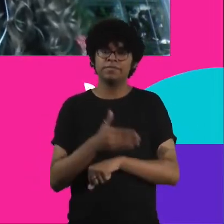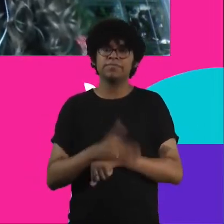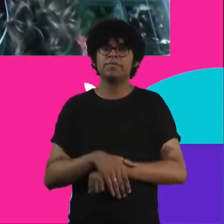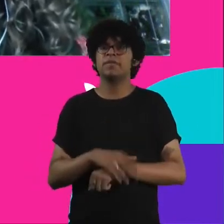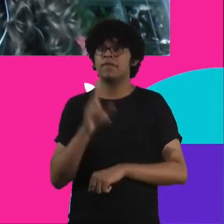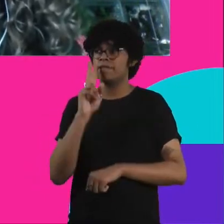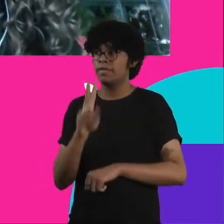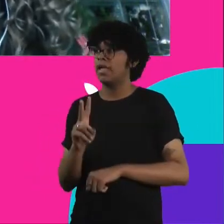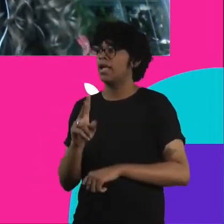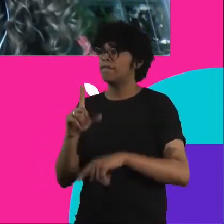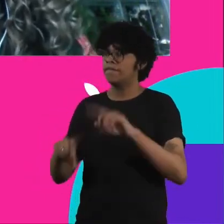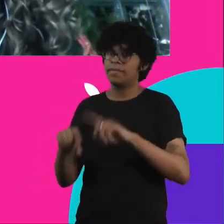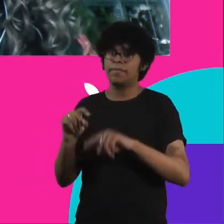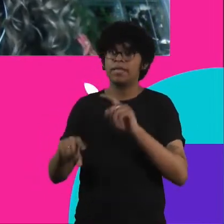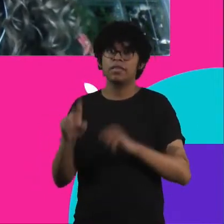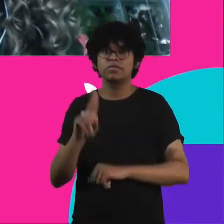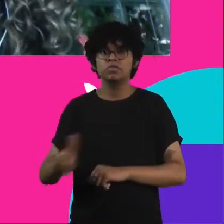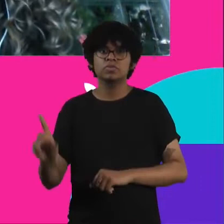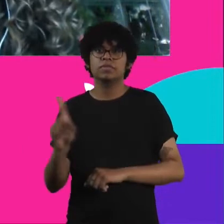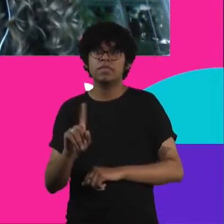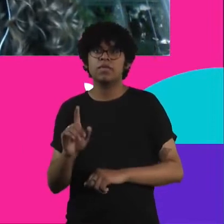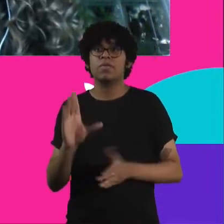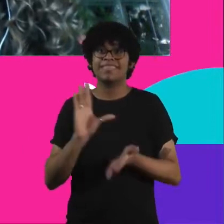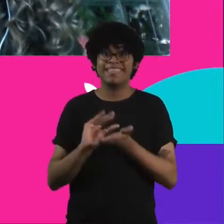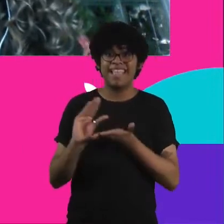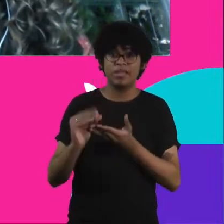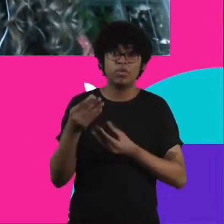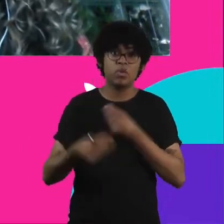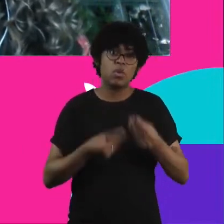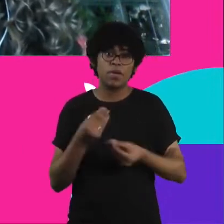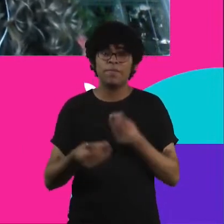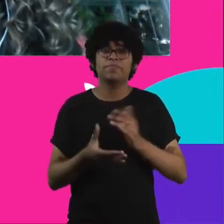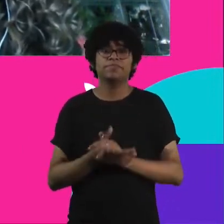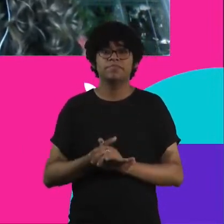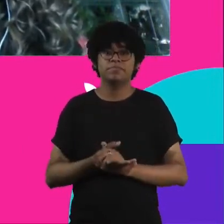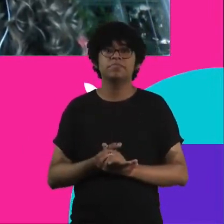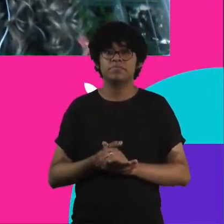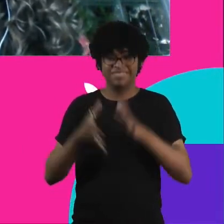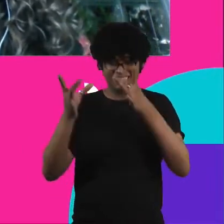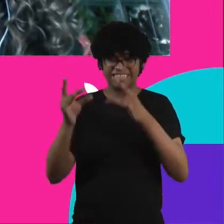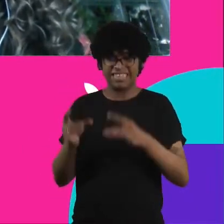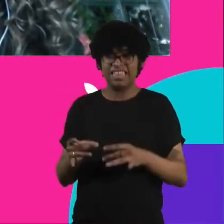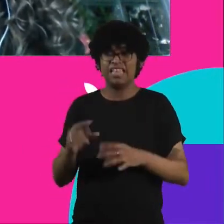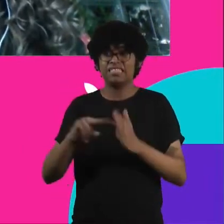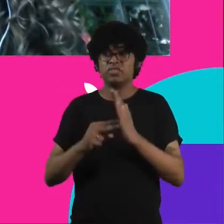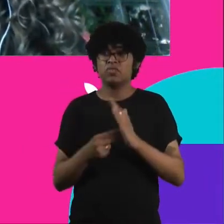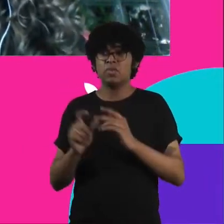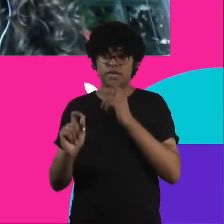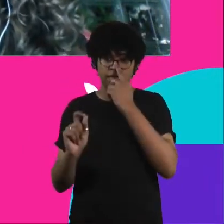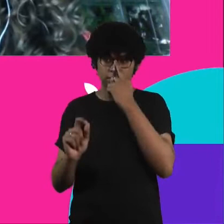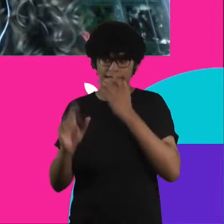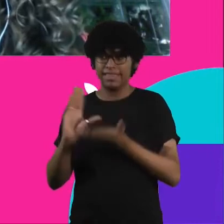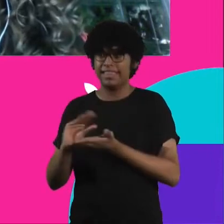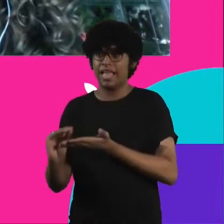que a gente está usando, como que a gente está deixando os dados. E isso, tecnicamente, tá? Hoje significa que os meus dados, os dados